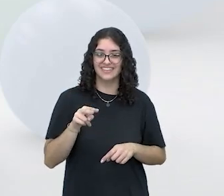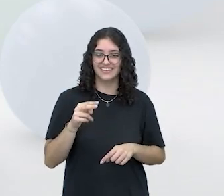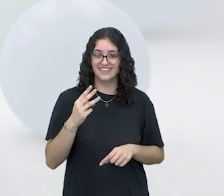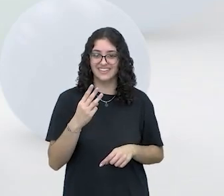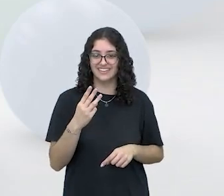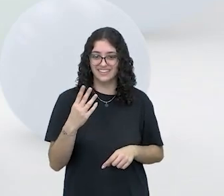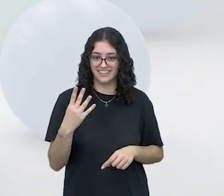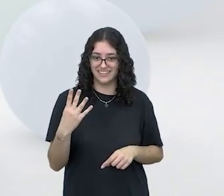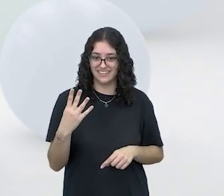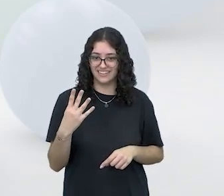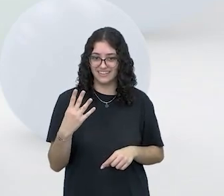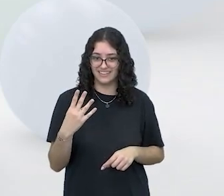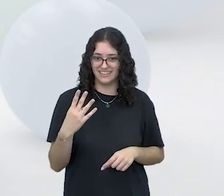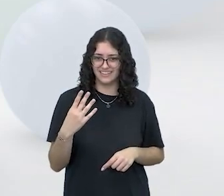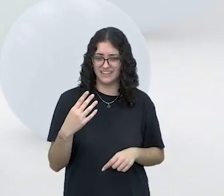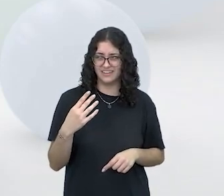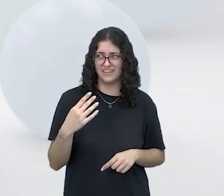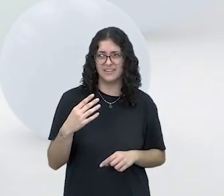34, então tem que devolver